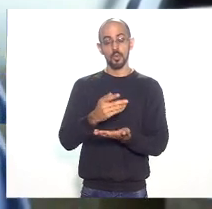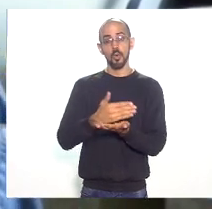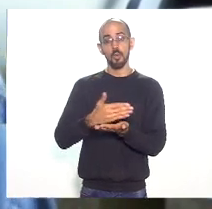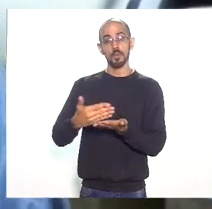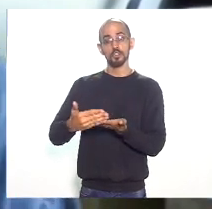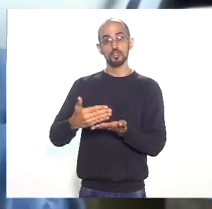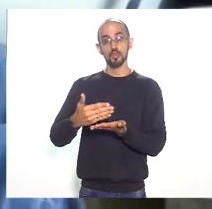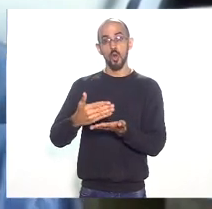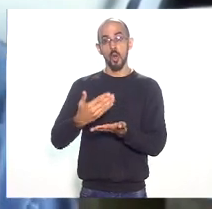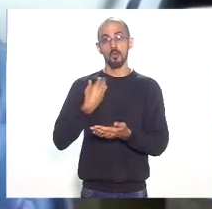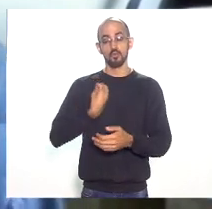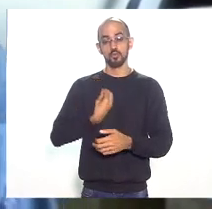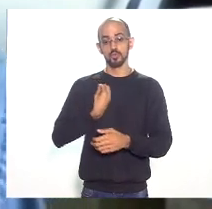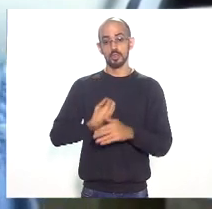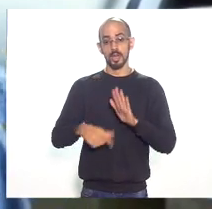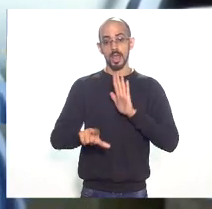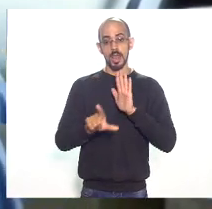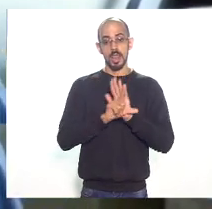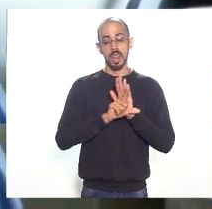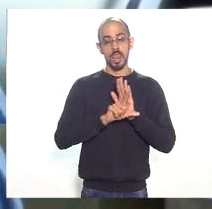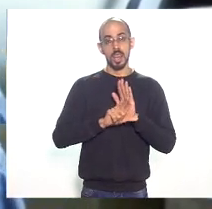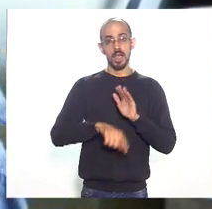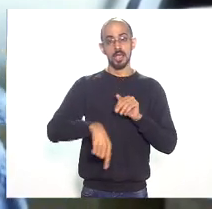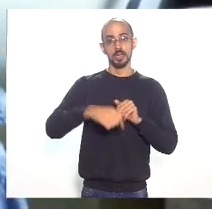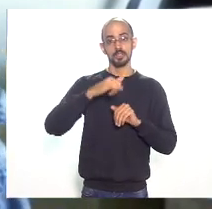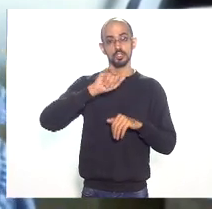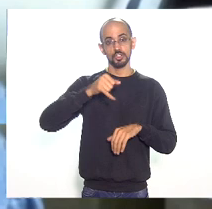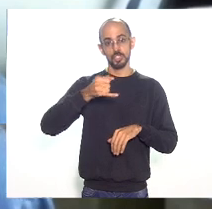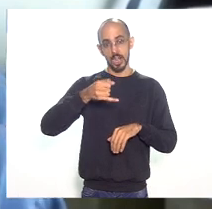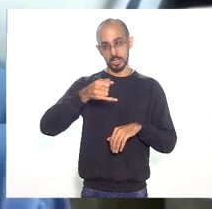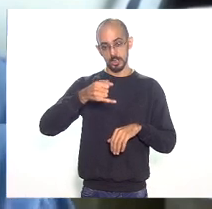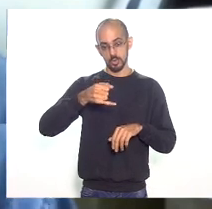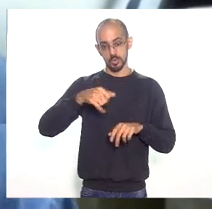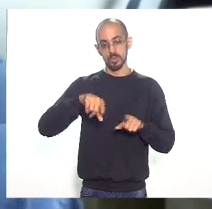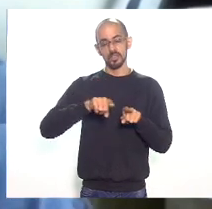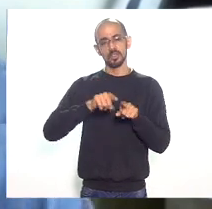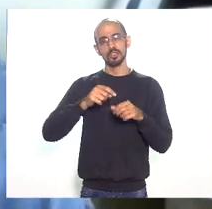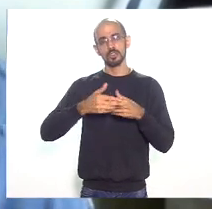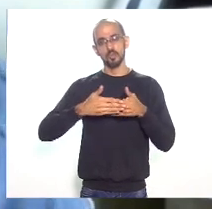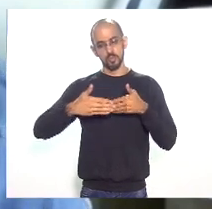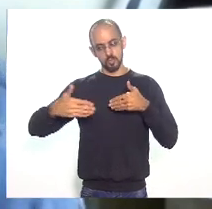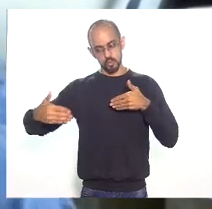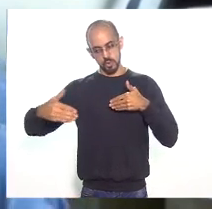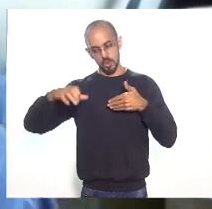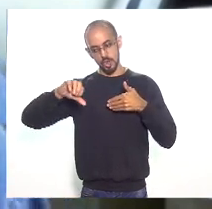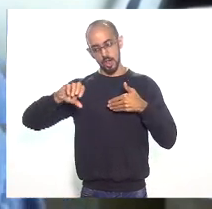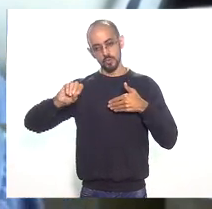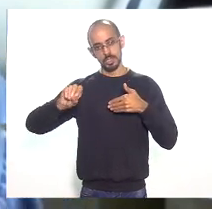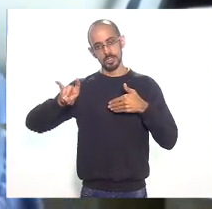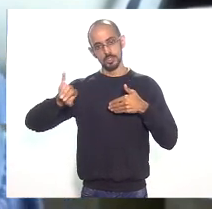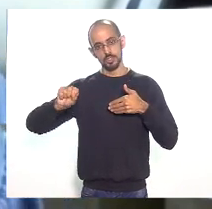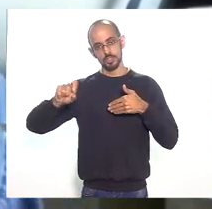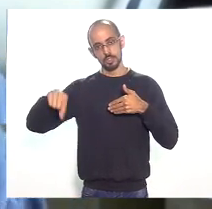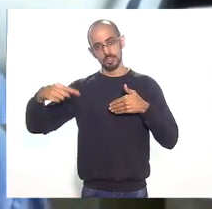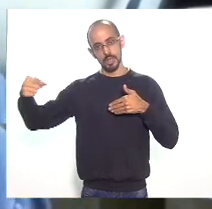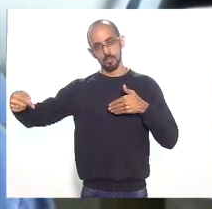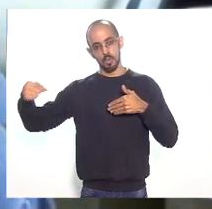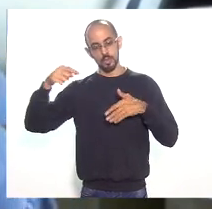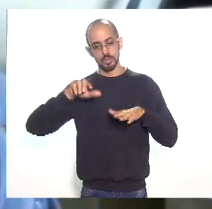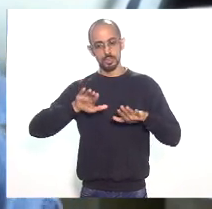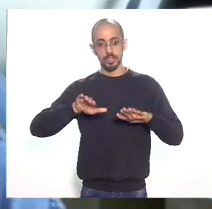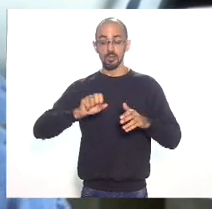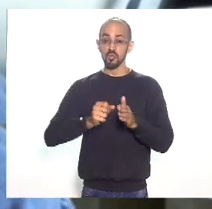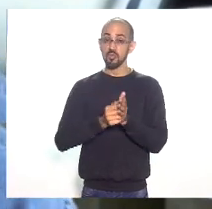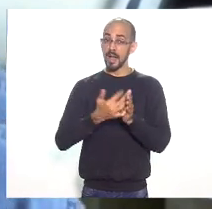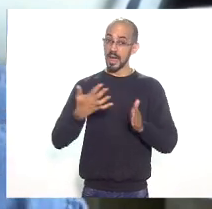e ainda se contou os 90 dias do nonagesimal. Posteriormente, e muitos que estão aqui onde se